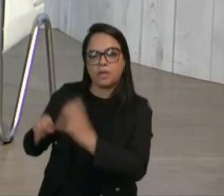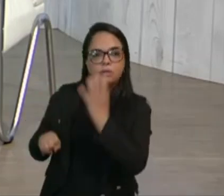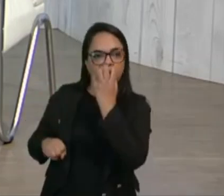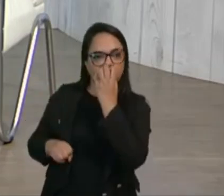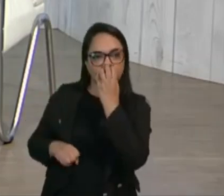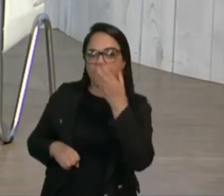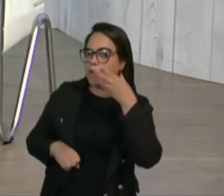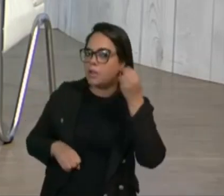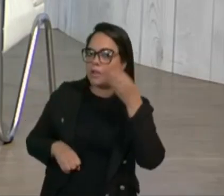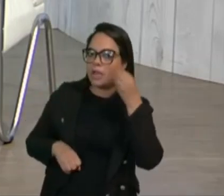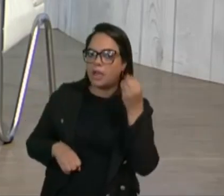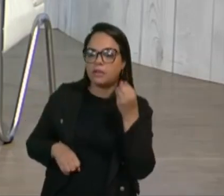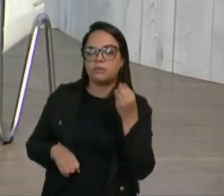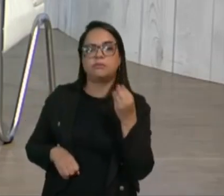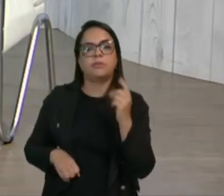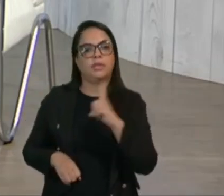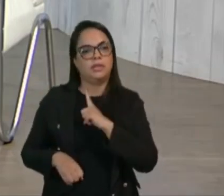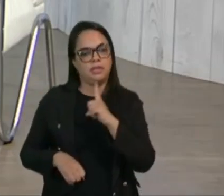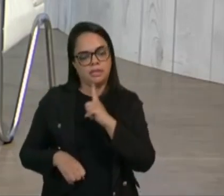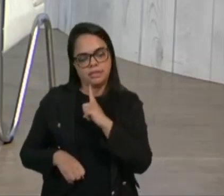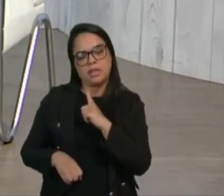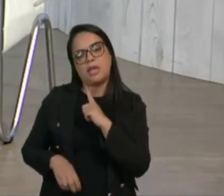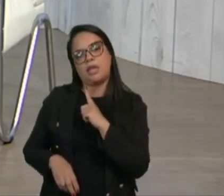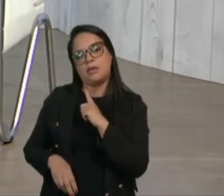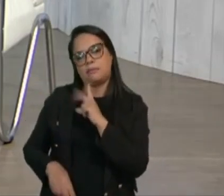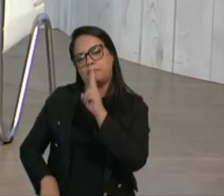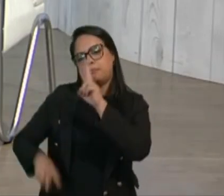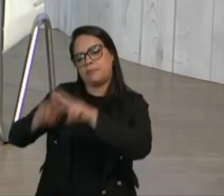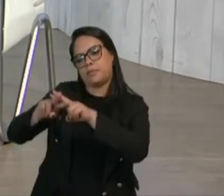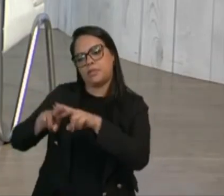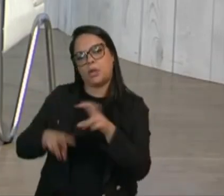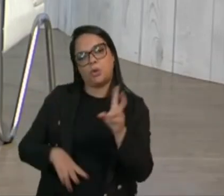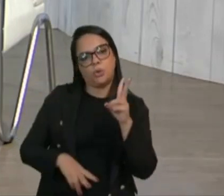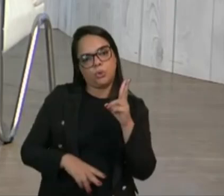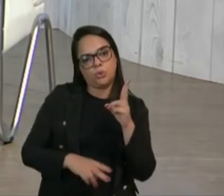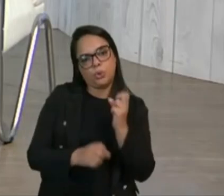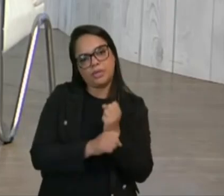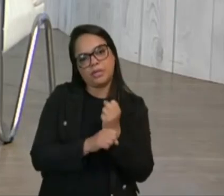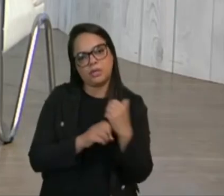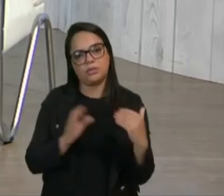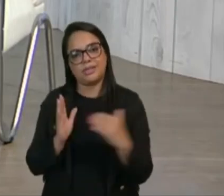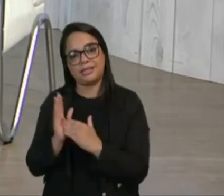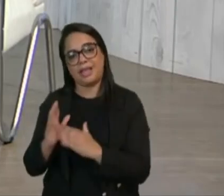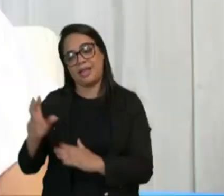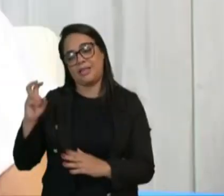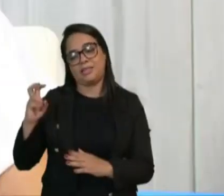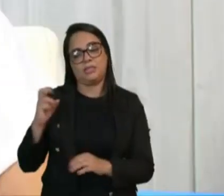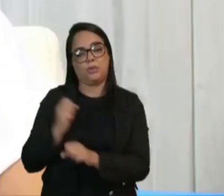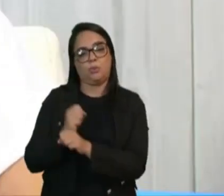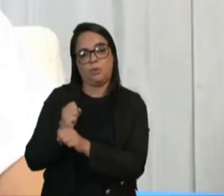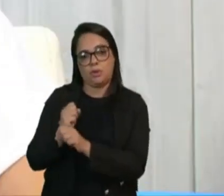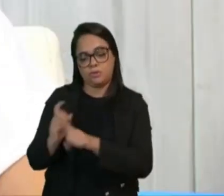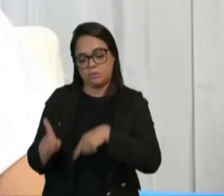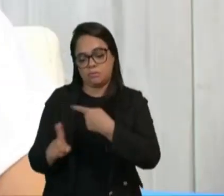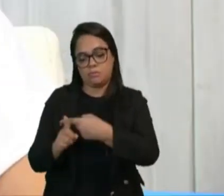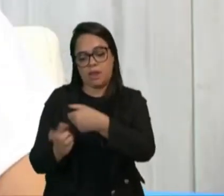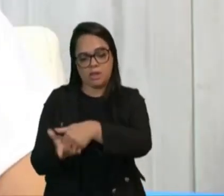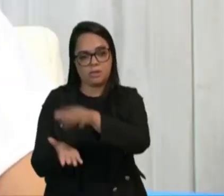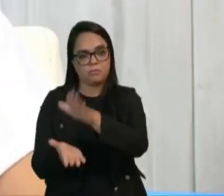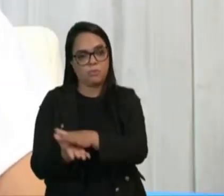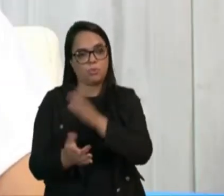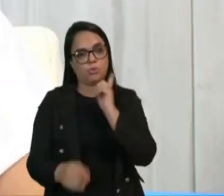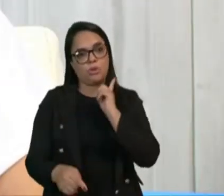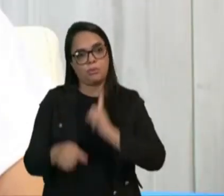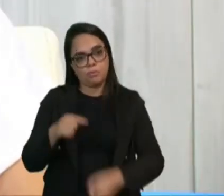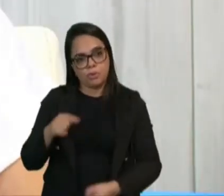são apenas 2 a 5 anos de reclusão. Mais multa, né, que é uma multa bem pesada, proibição de guarda